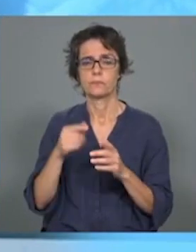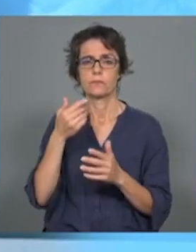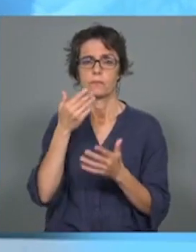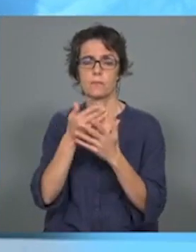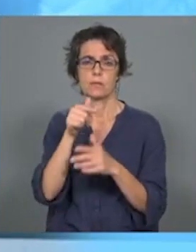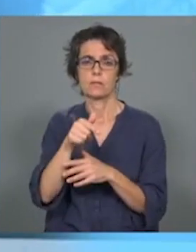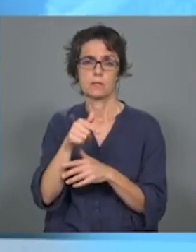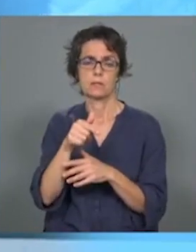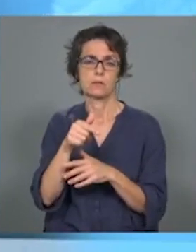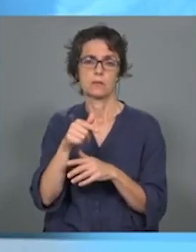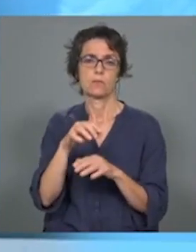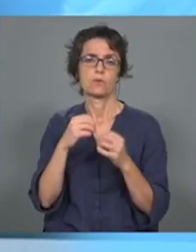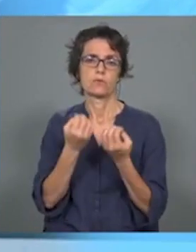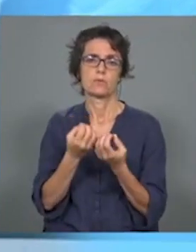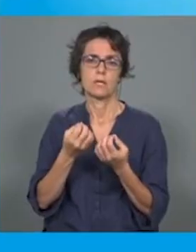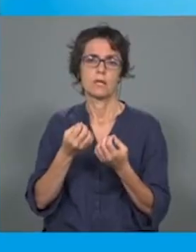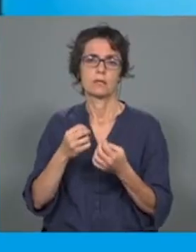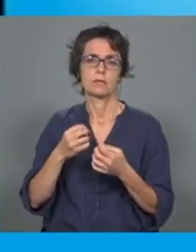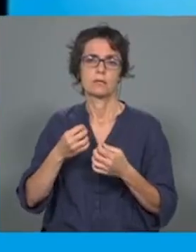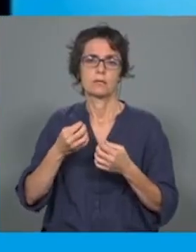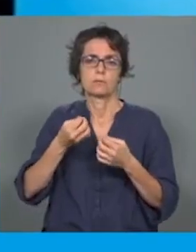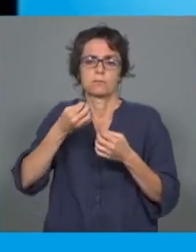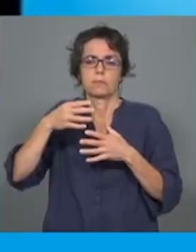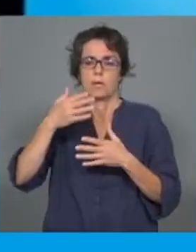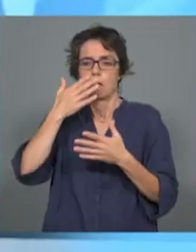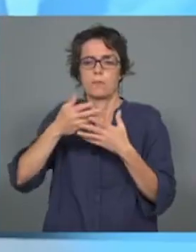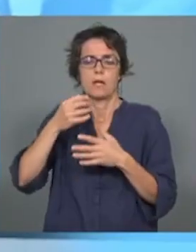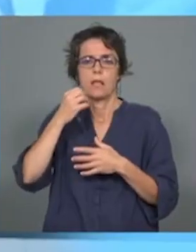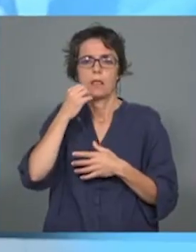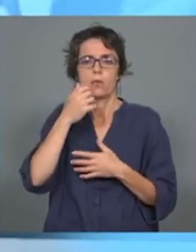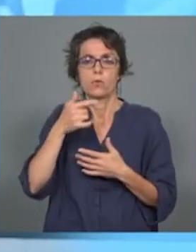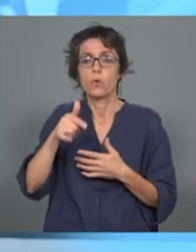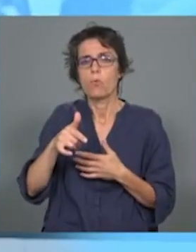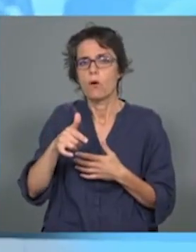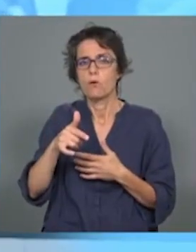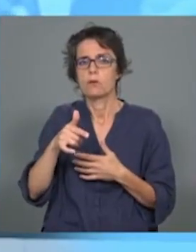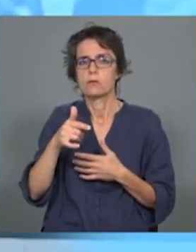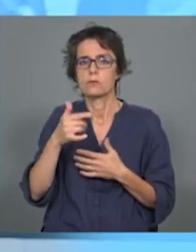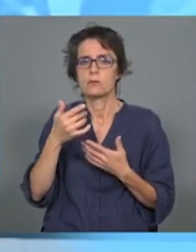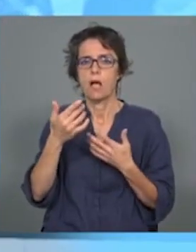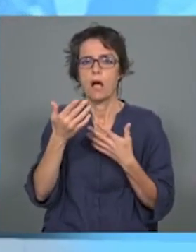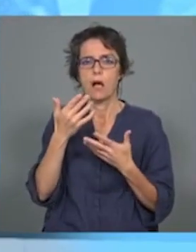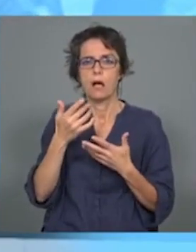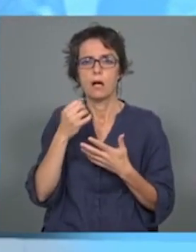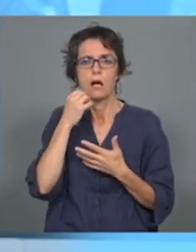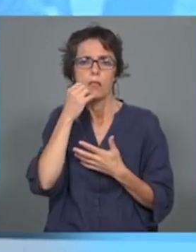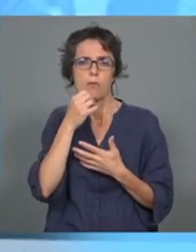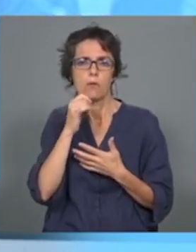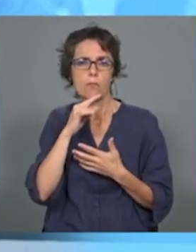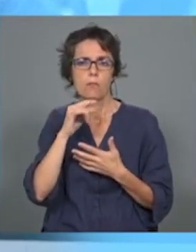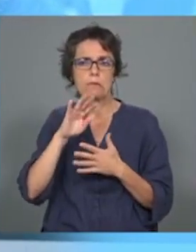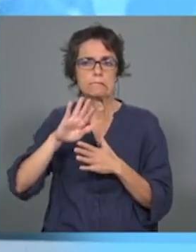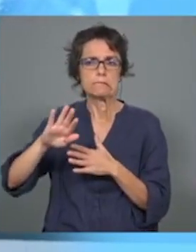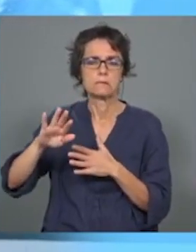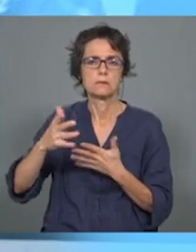diante da dor, no passado, hoje há esse, enfim, quase um ideal de perfeição onde a dor pode ser afastada.